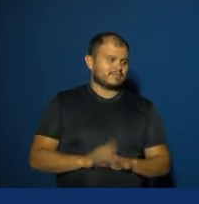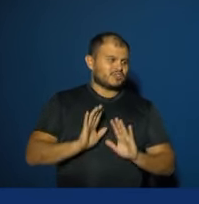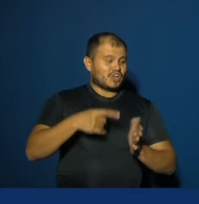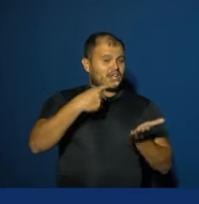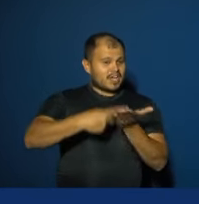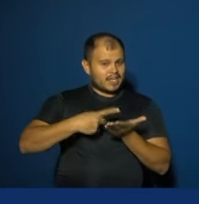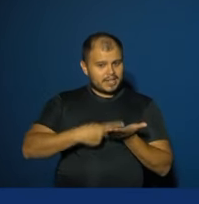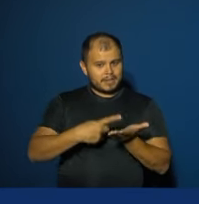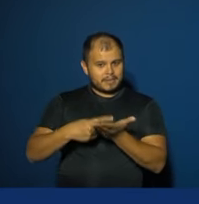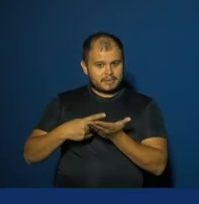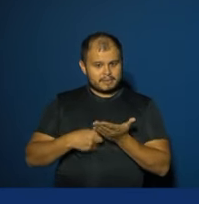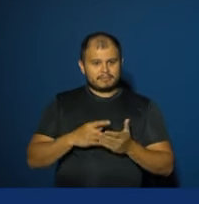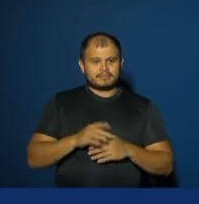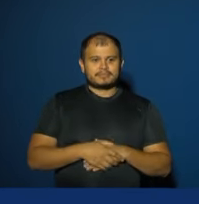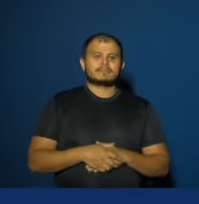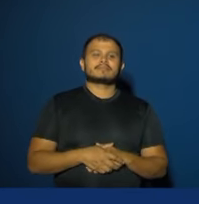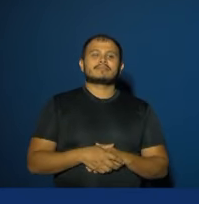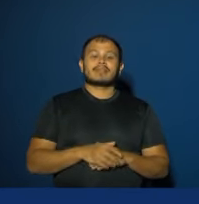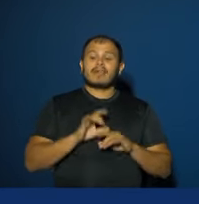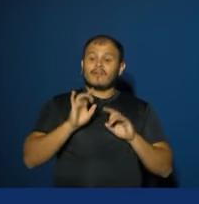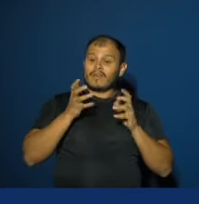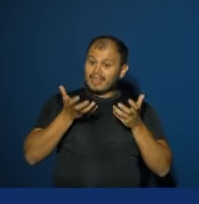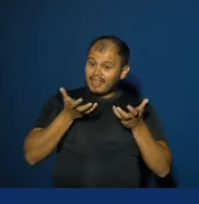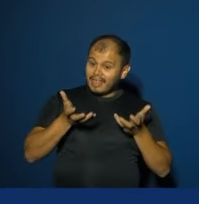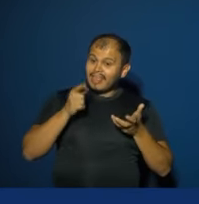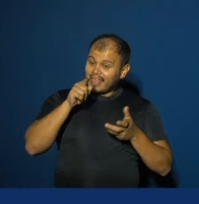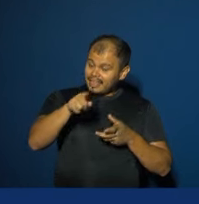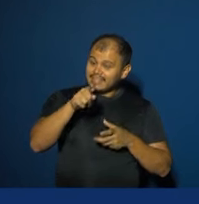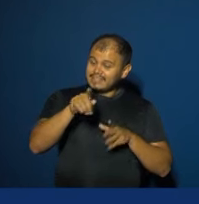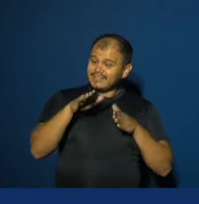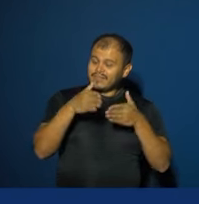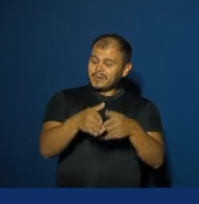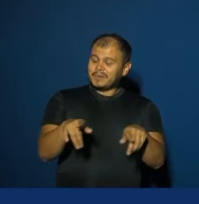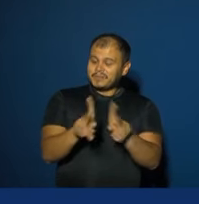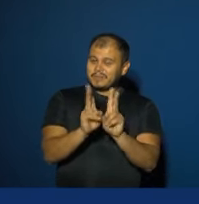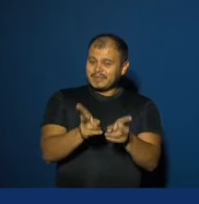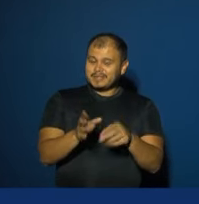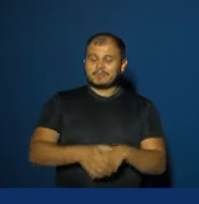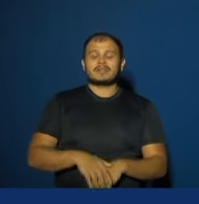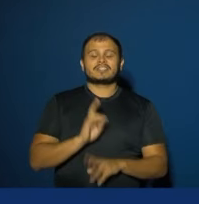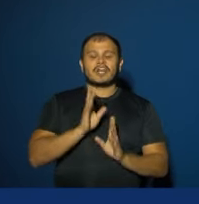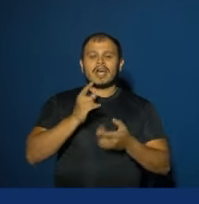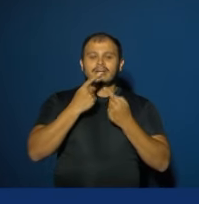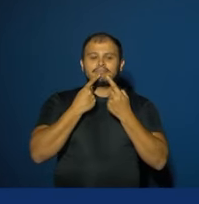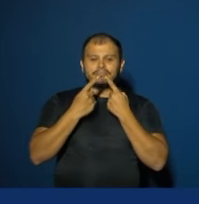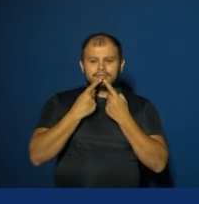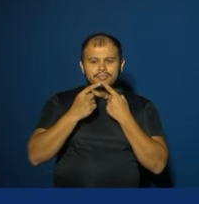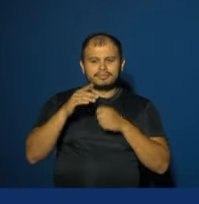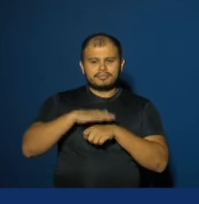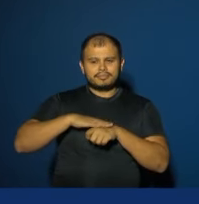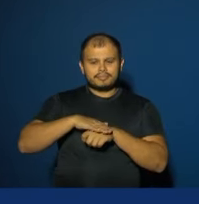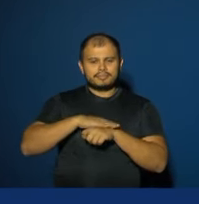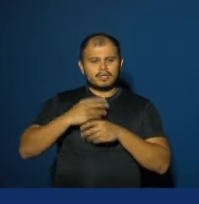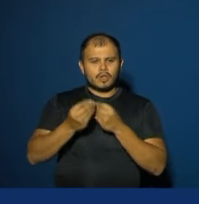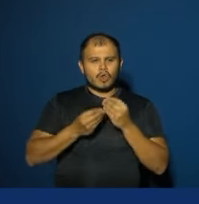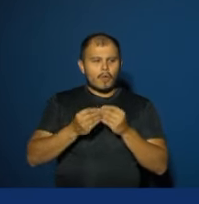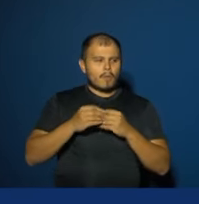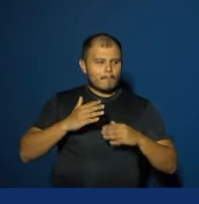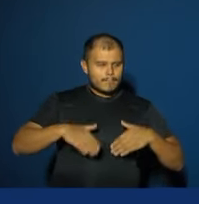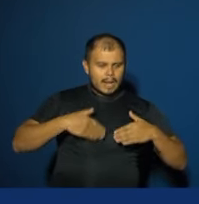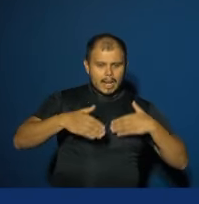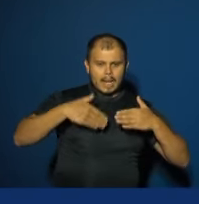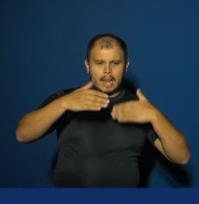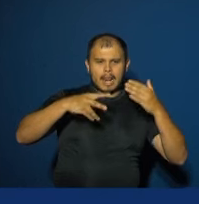combinado eu eu queria explorar exatamente isso luí eh a gente conversou aqui né sobre essa evolução do varejo sobre a